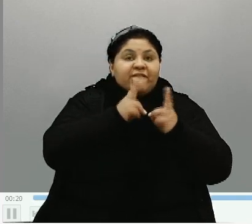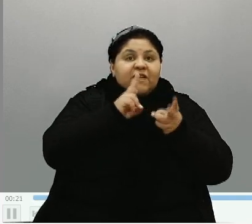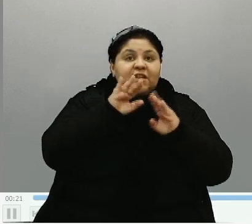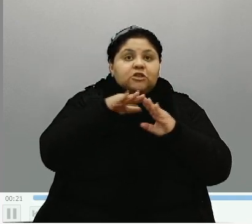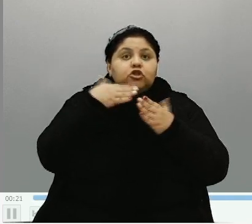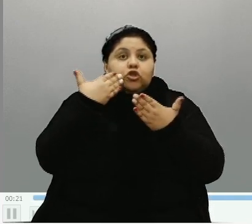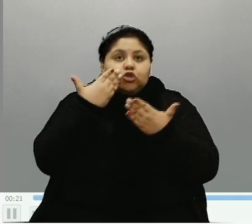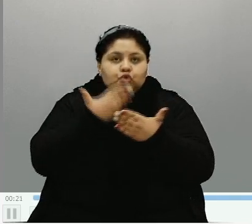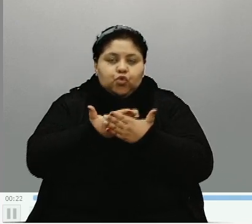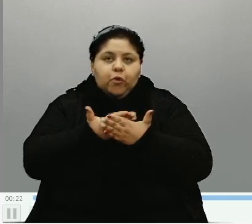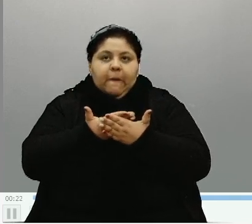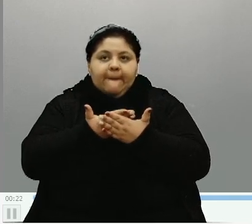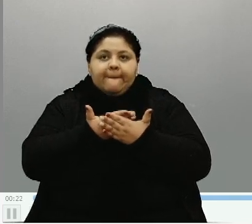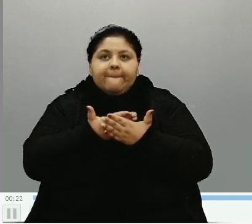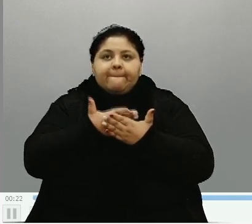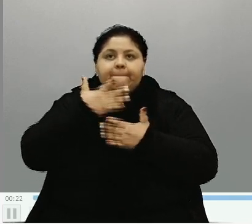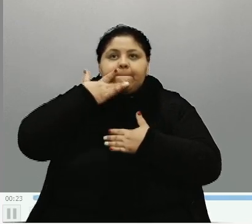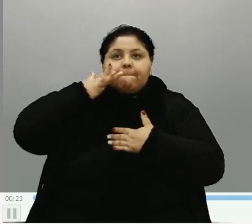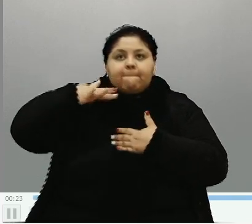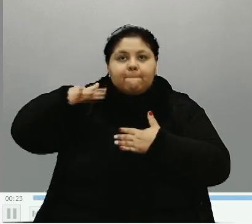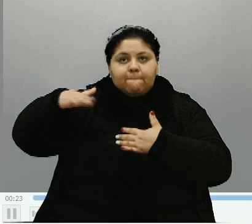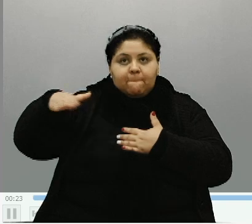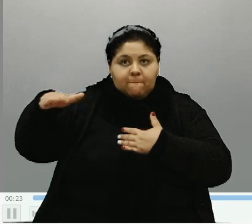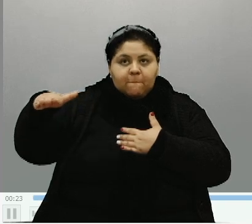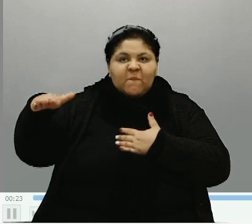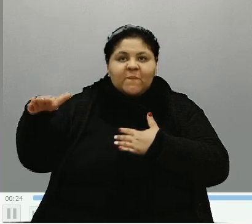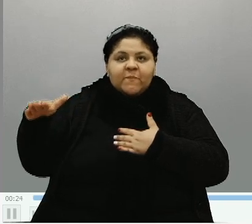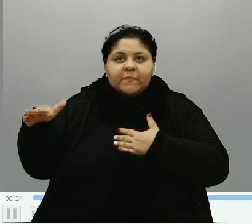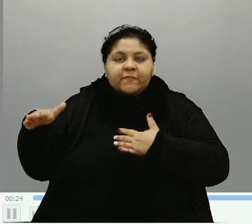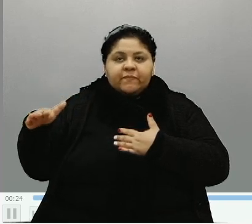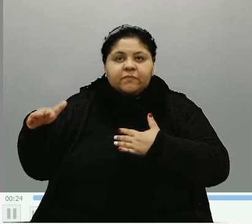que transportam crianças